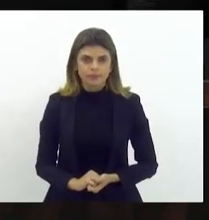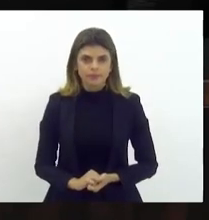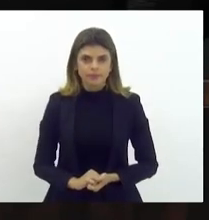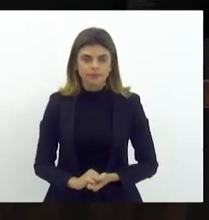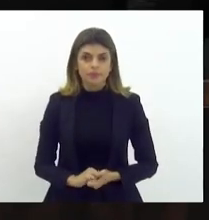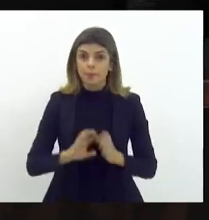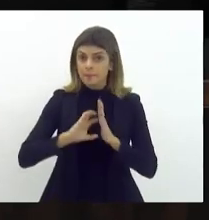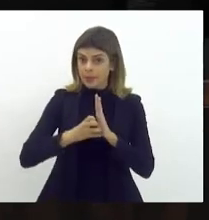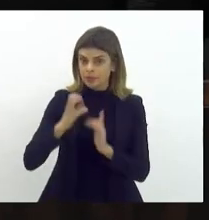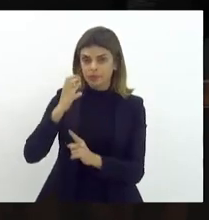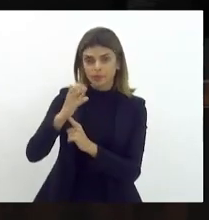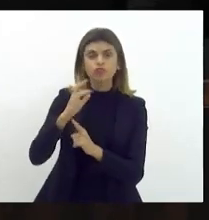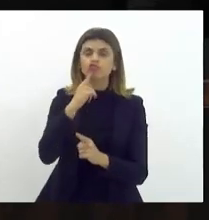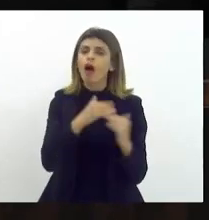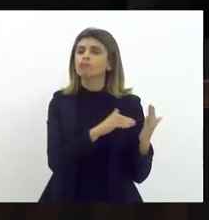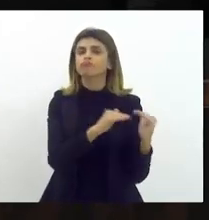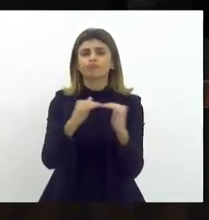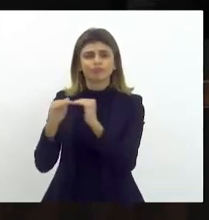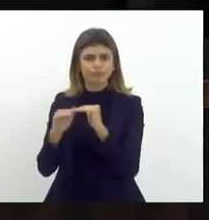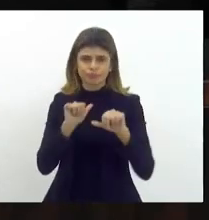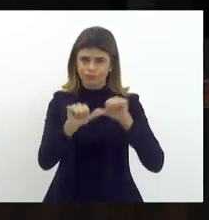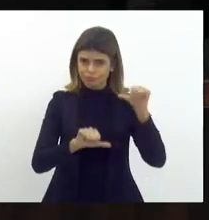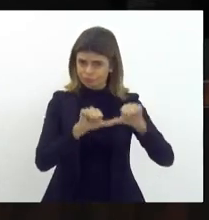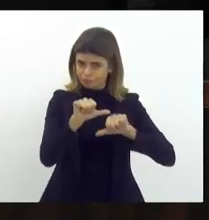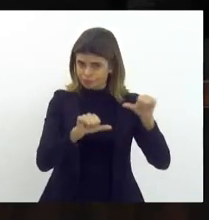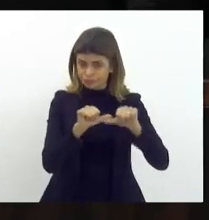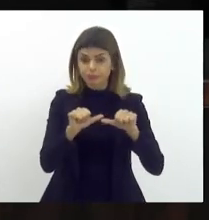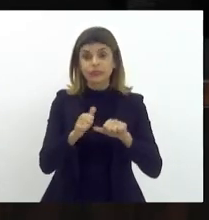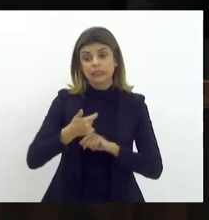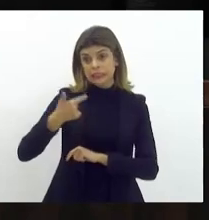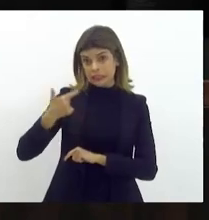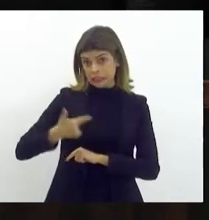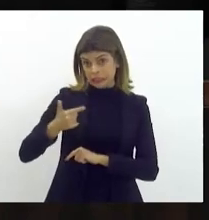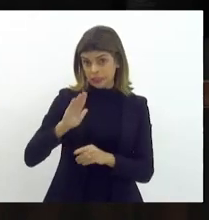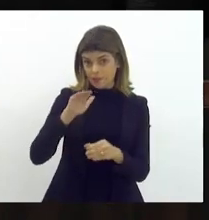conforme acordado na mudança no final da segunda sessão extraordinária